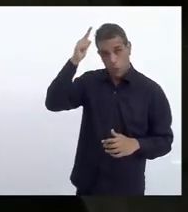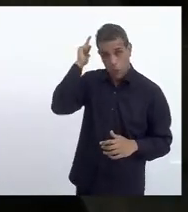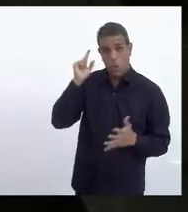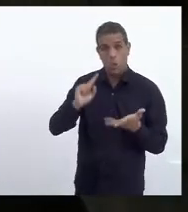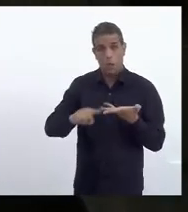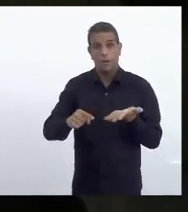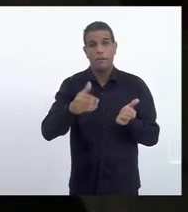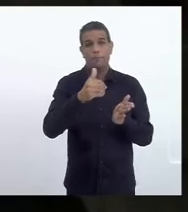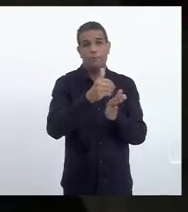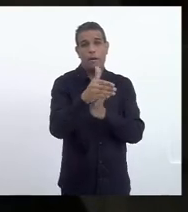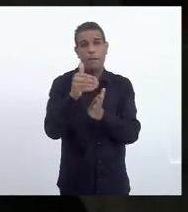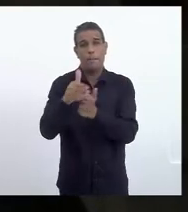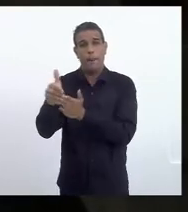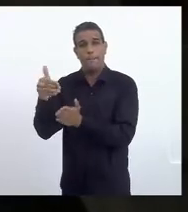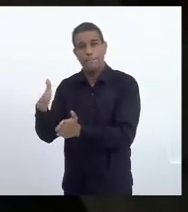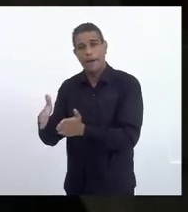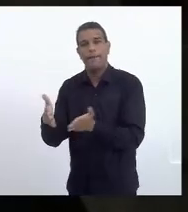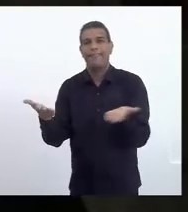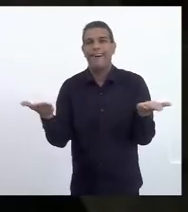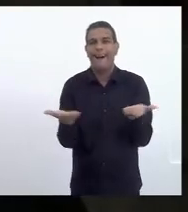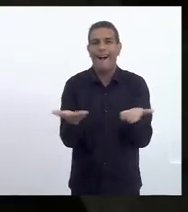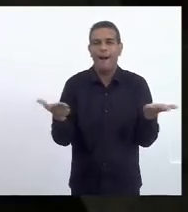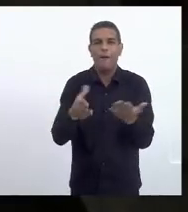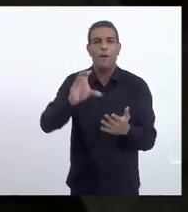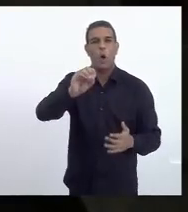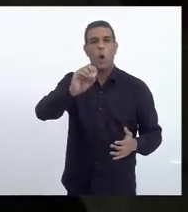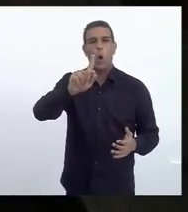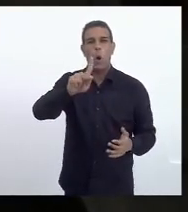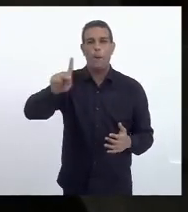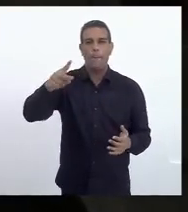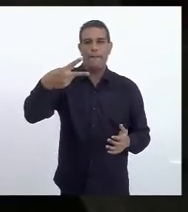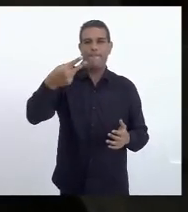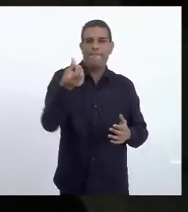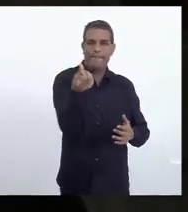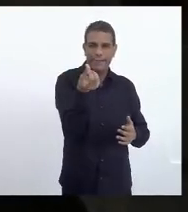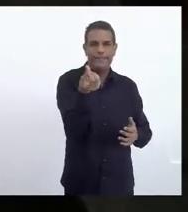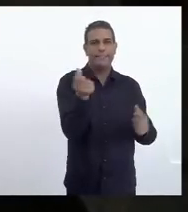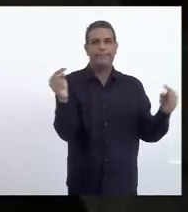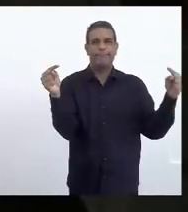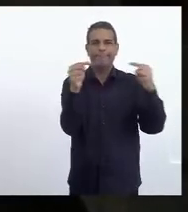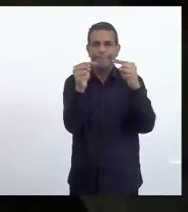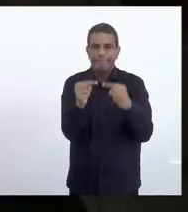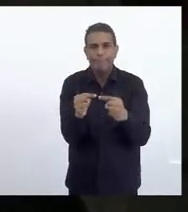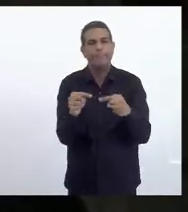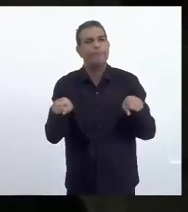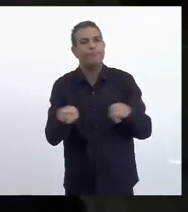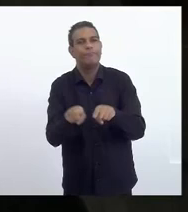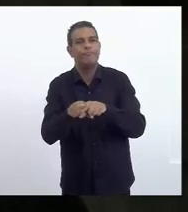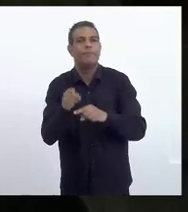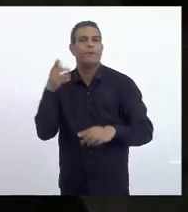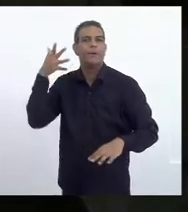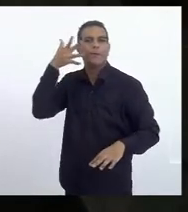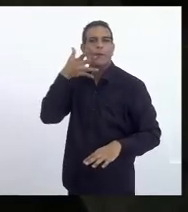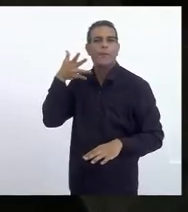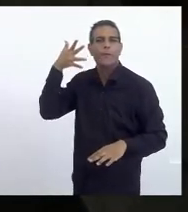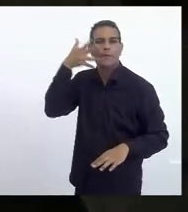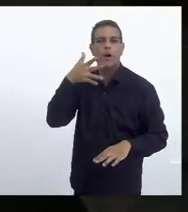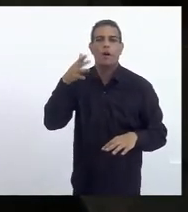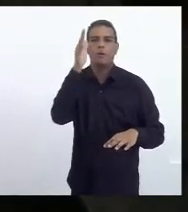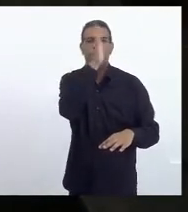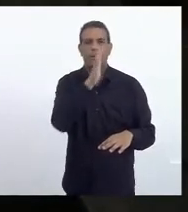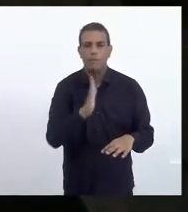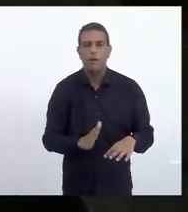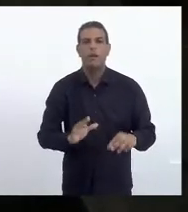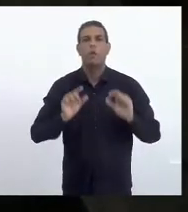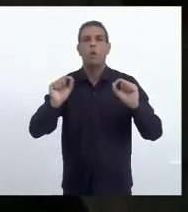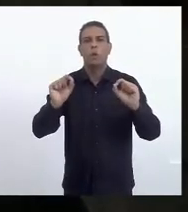admissão em plena própria 26 do Coordenador do Fórum Brasileiro para mudança